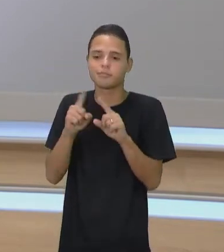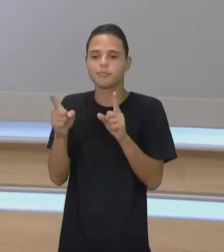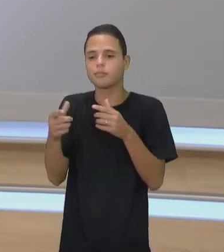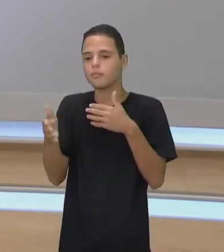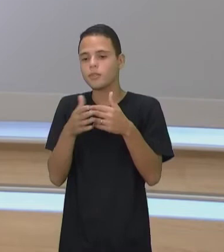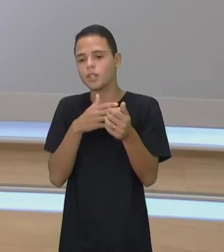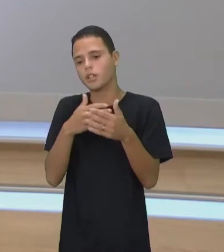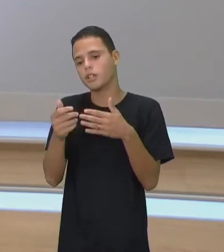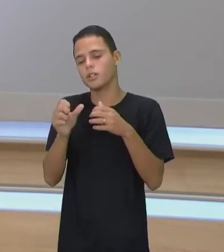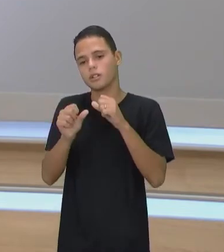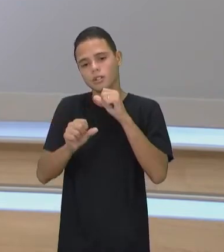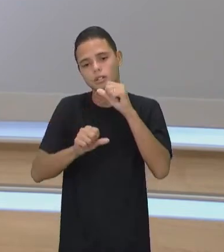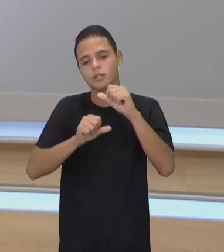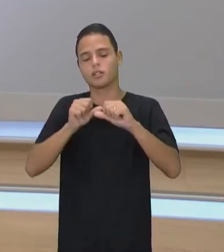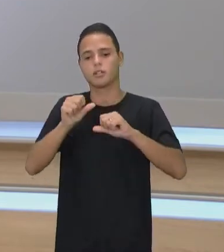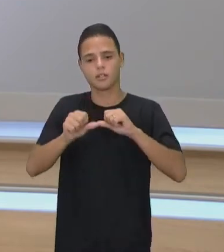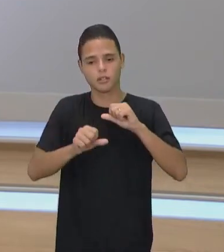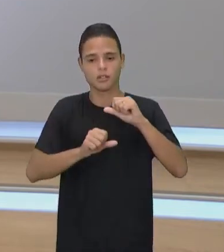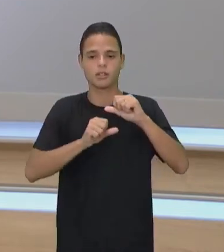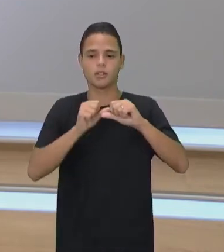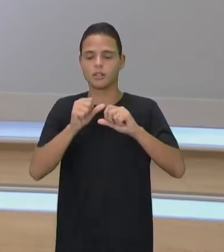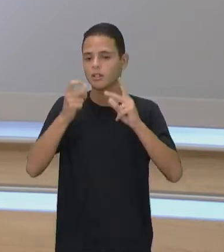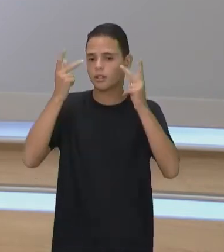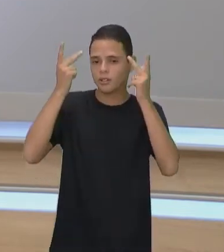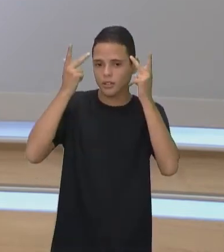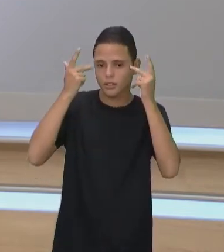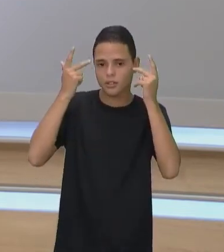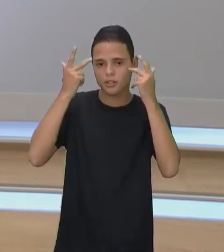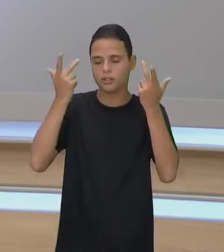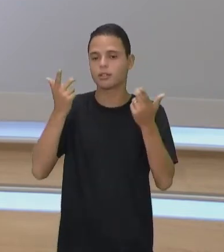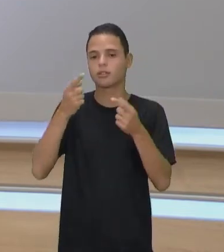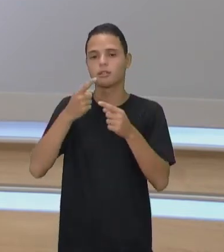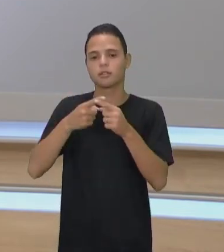trabalho, até que isso se torne algo habitual, né? Que você não